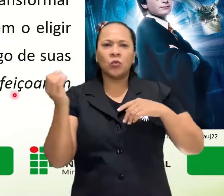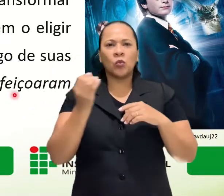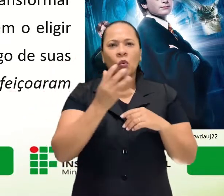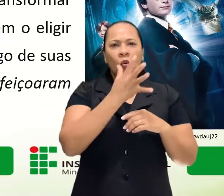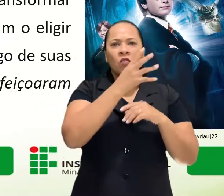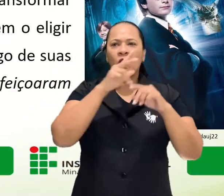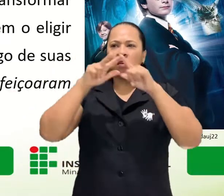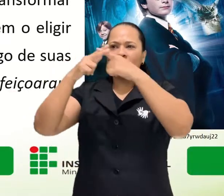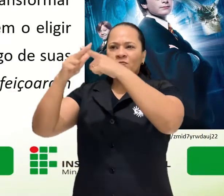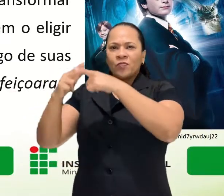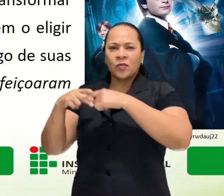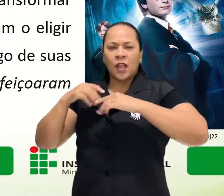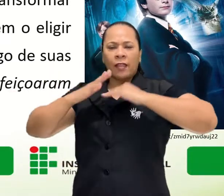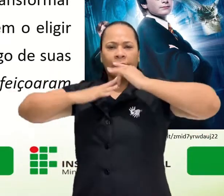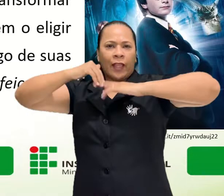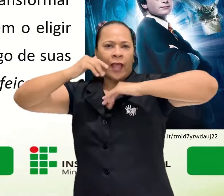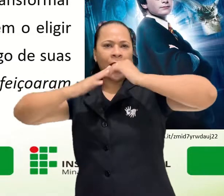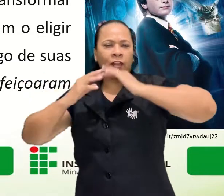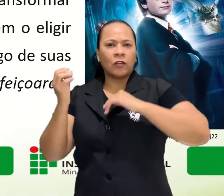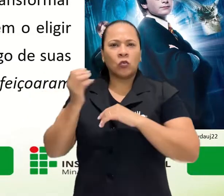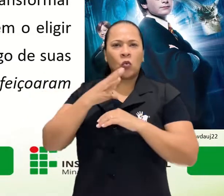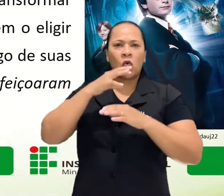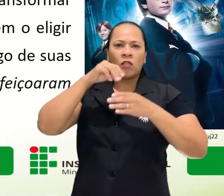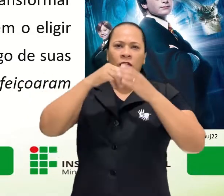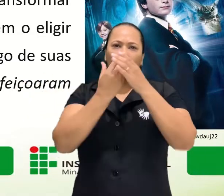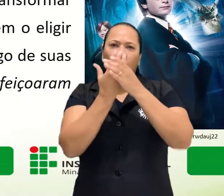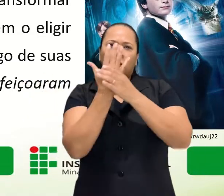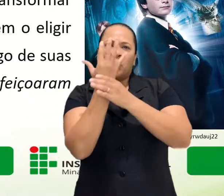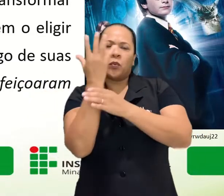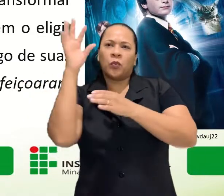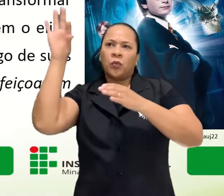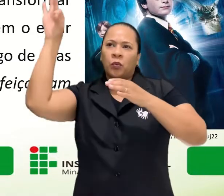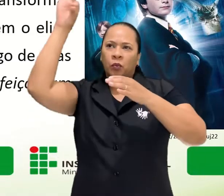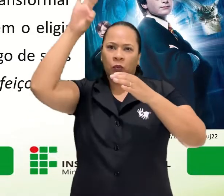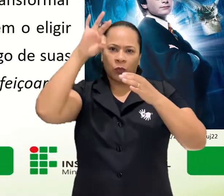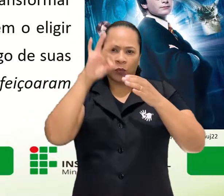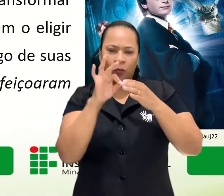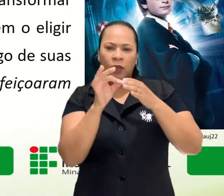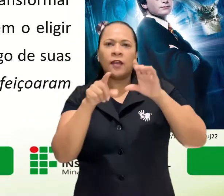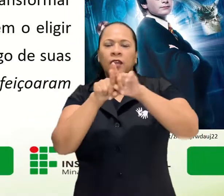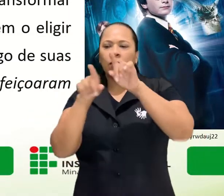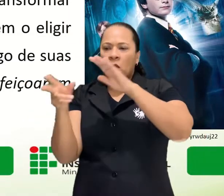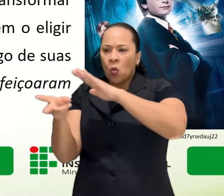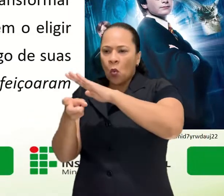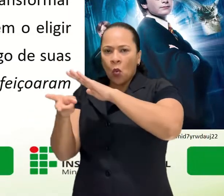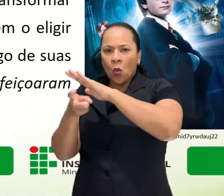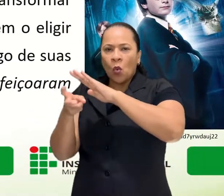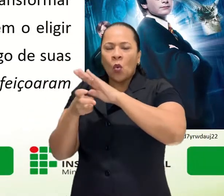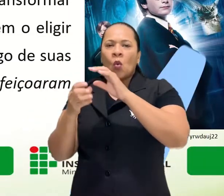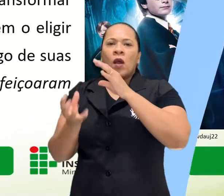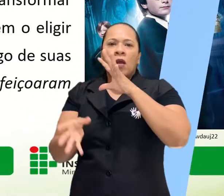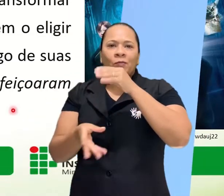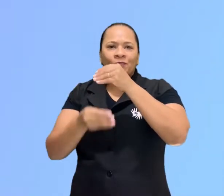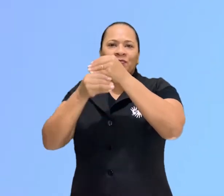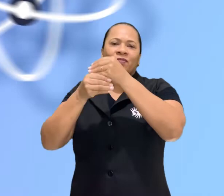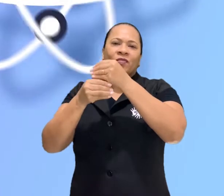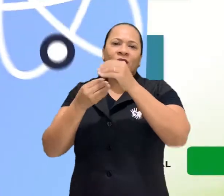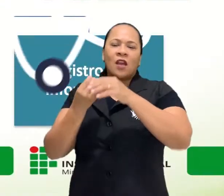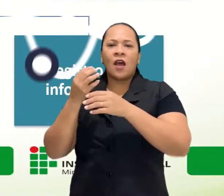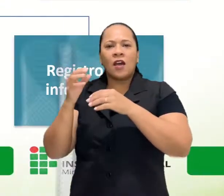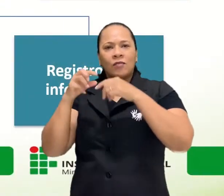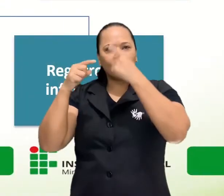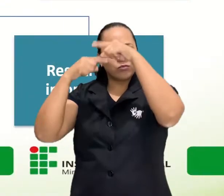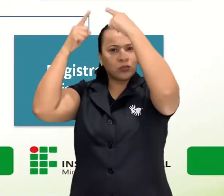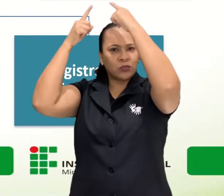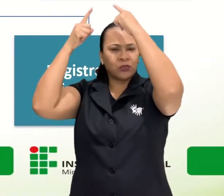e aperfeiçoaram novas técnicas como a destilação e a extração, contribuindo para a evolução da ciência.